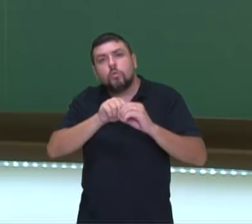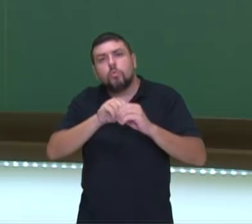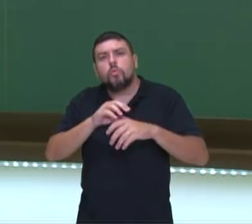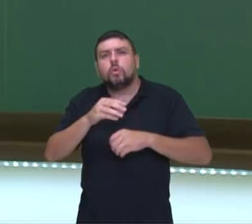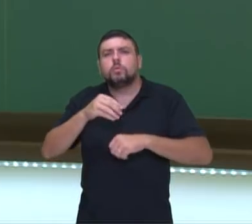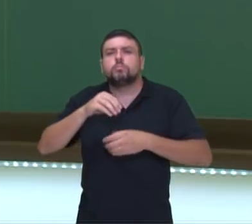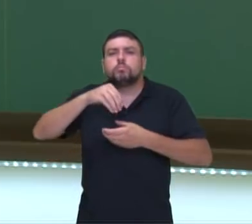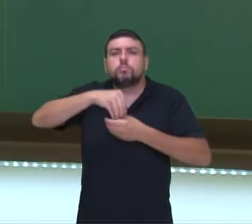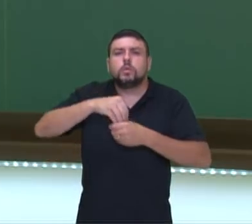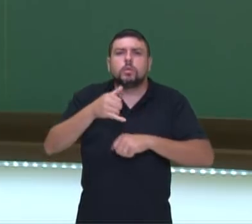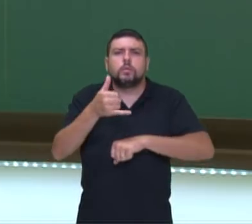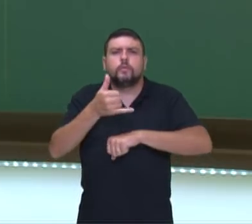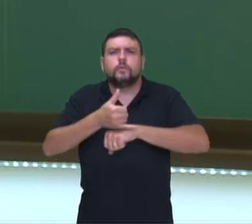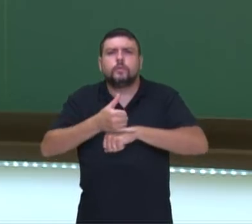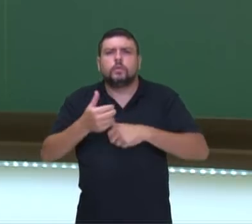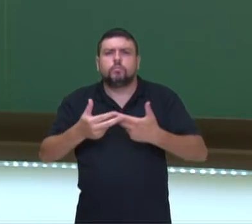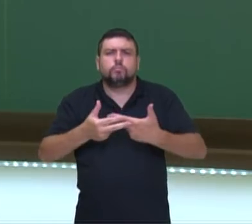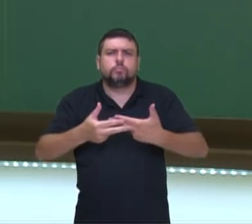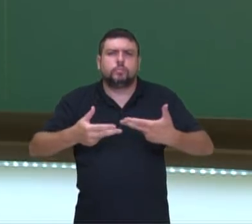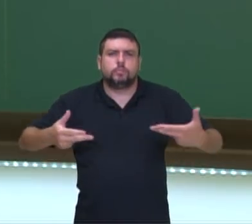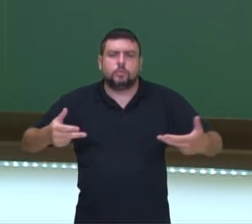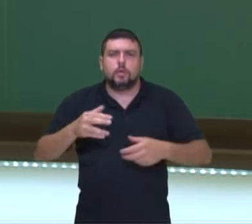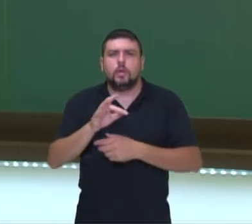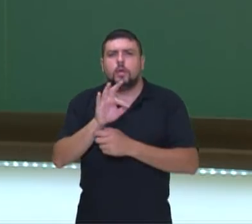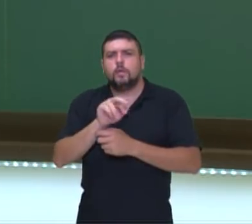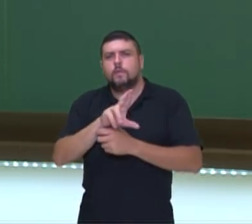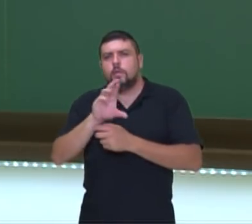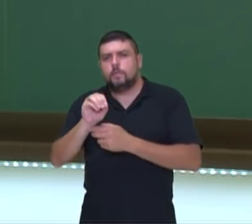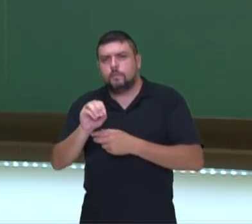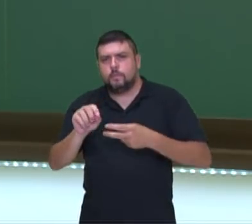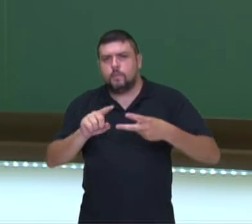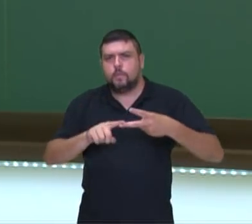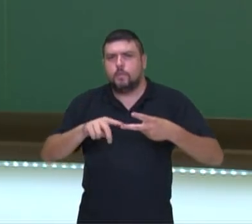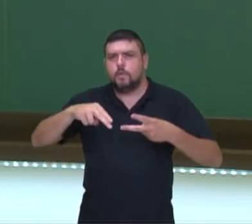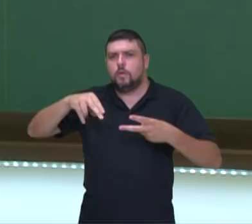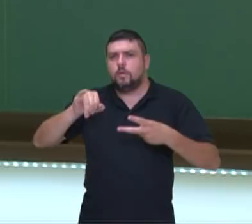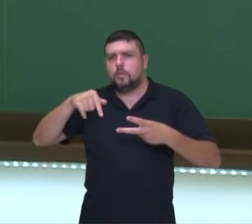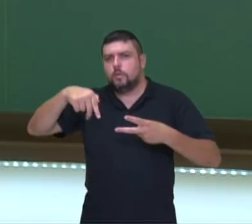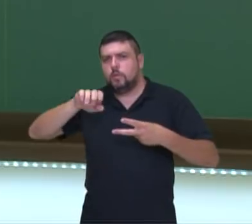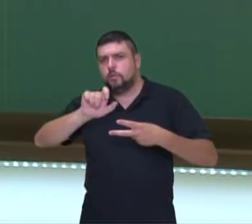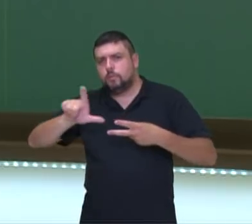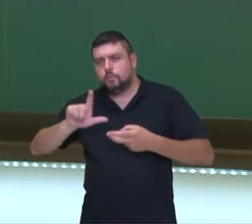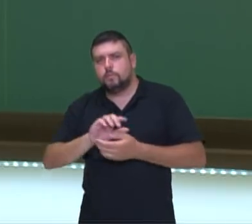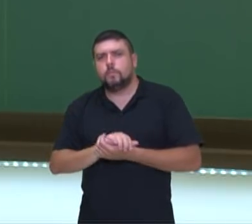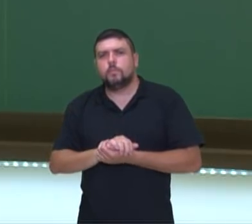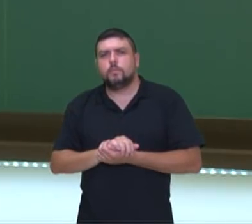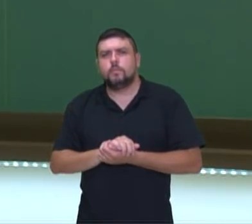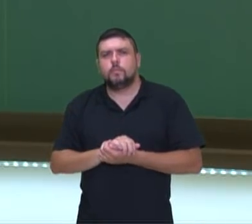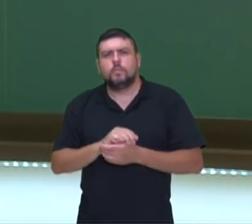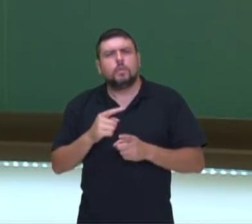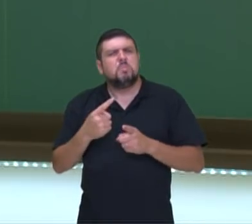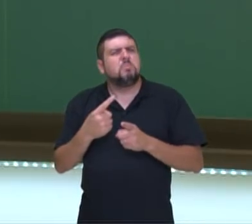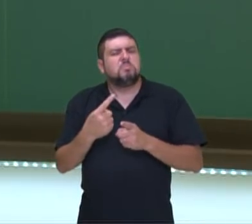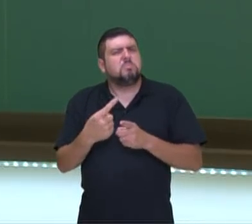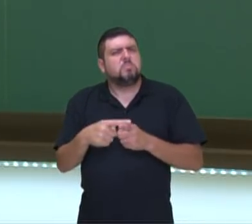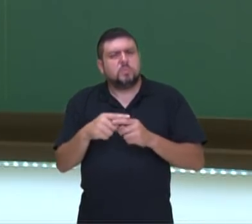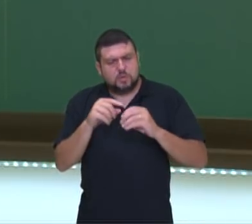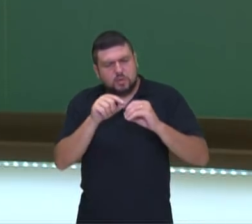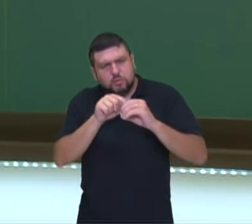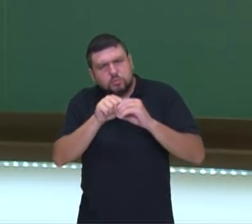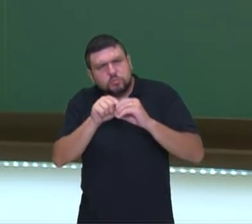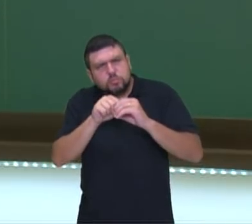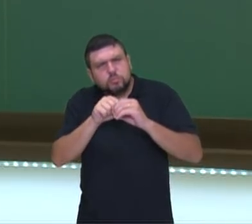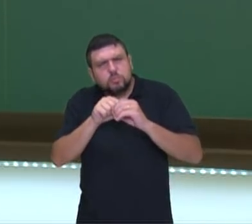metais de ferro e níquel. Por que o centro, a parte mais interna do planeta é sólida? Porque é